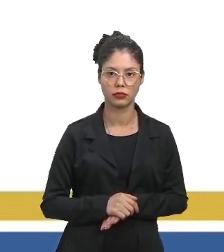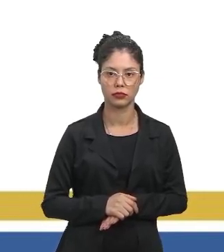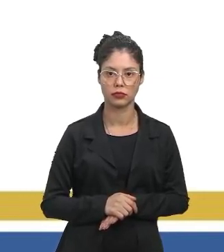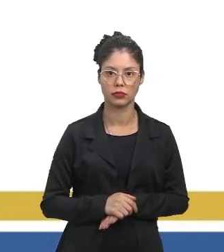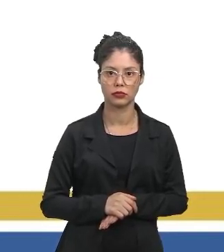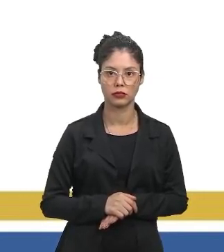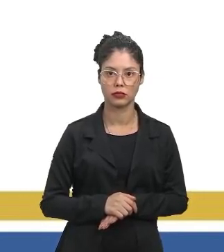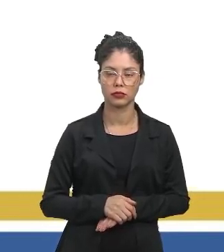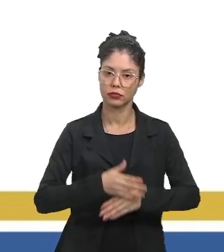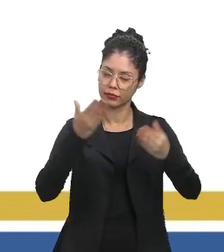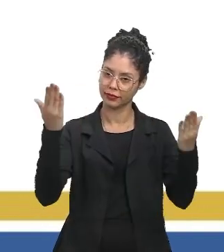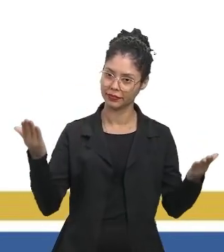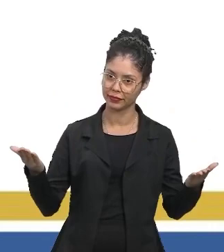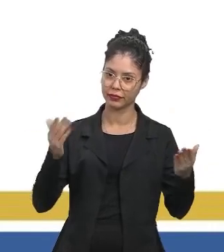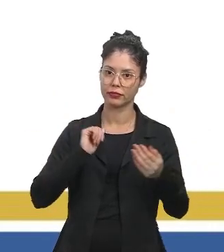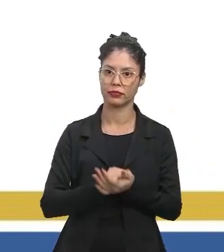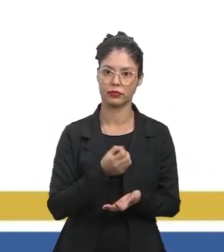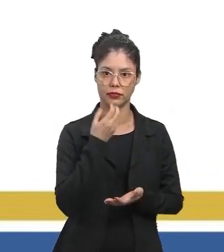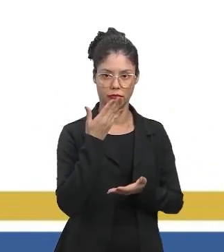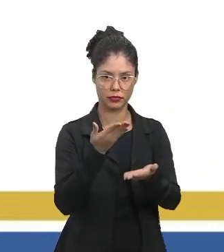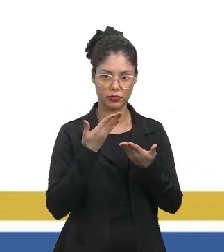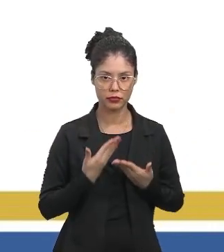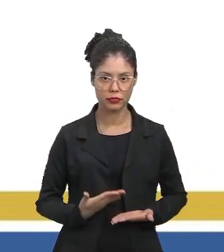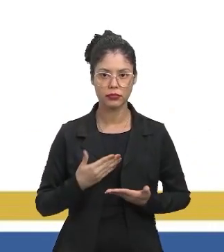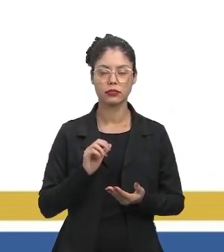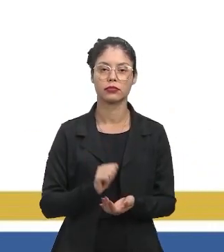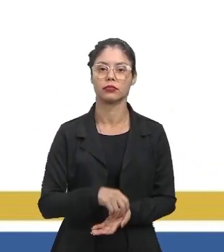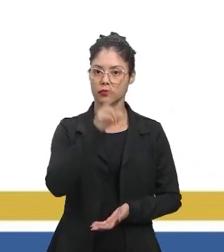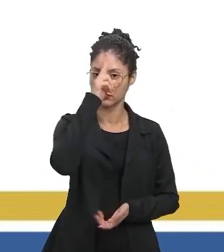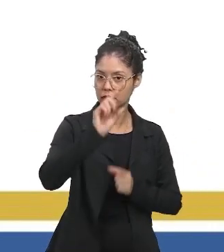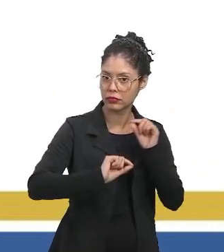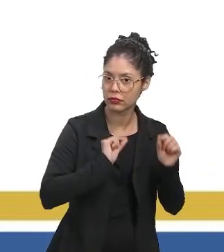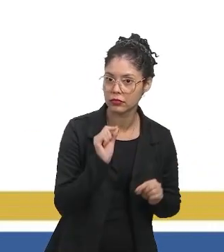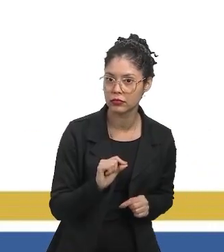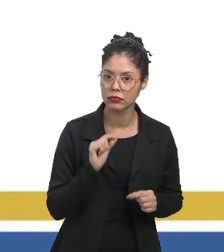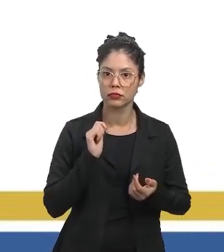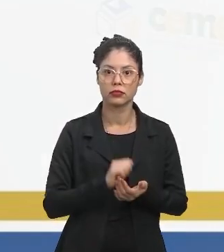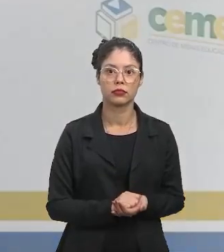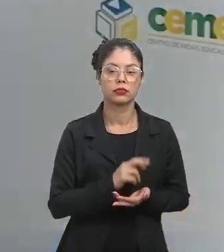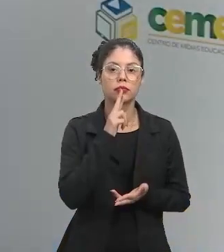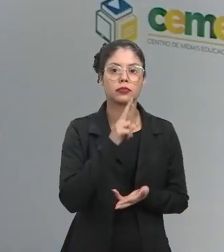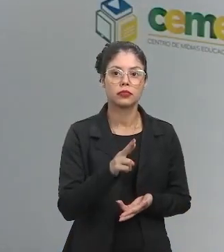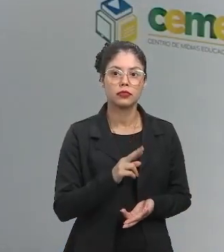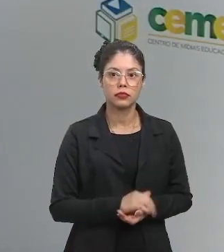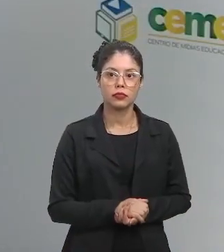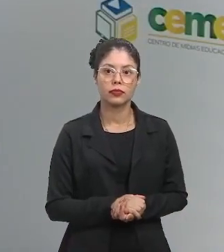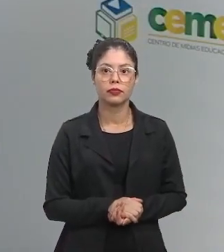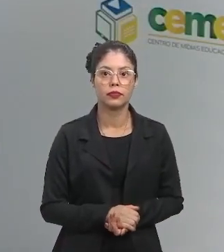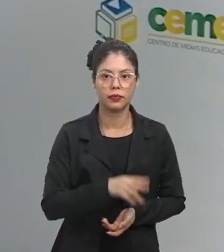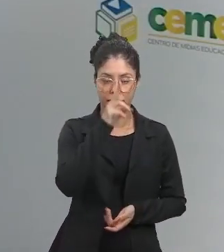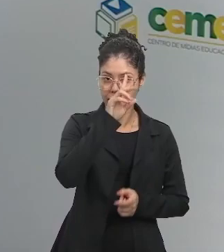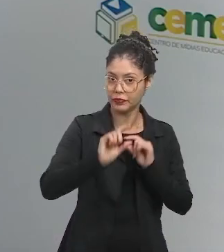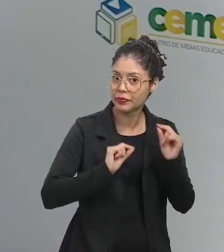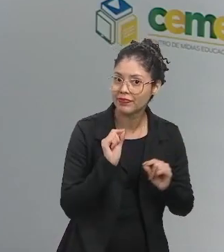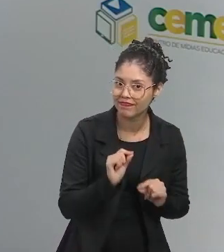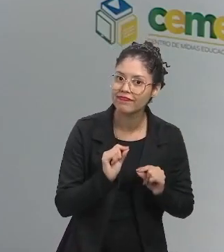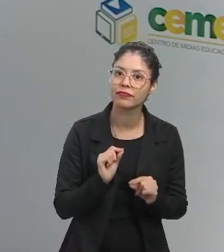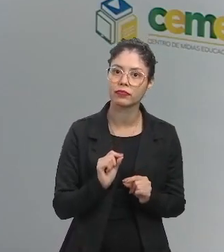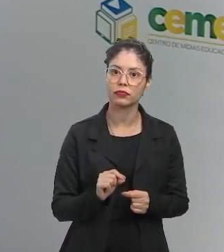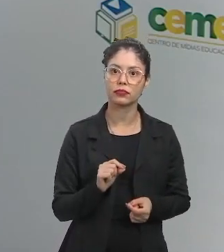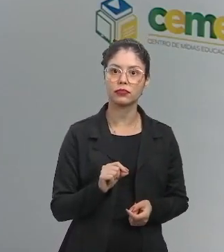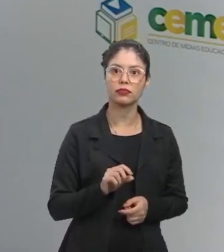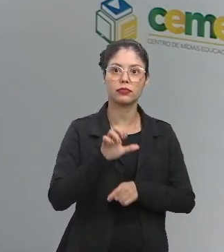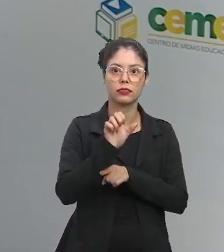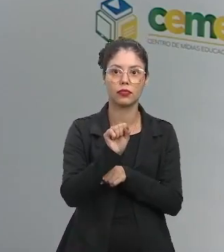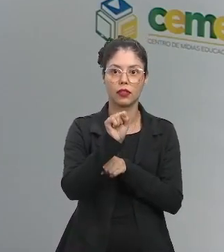Dadas boas-vindas para vocês, nós temos que lembrar, para a resolução dessa questão, da